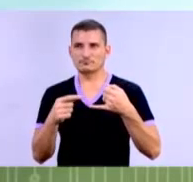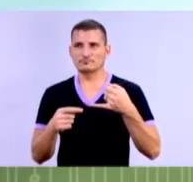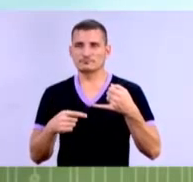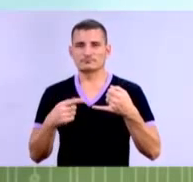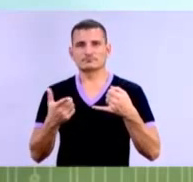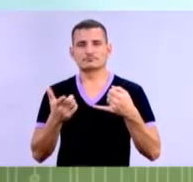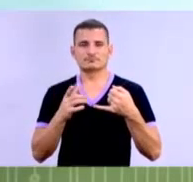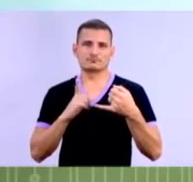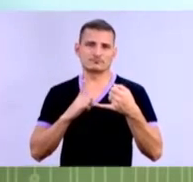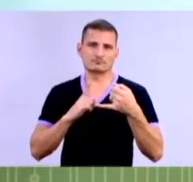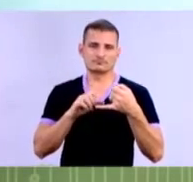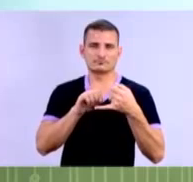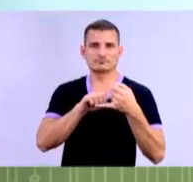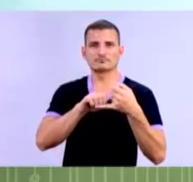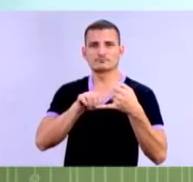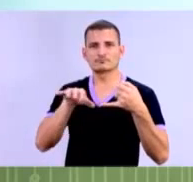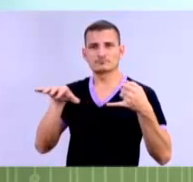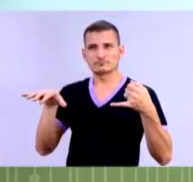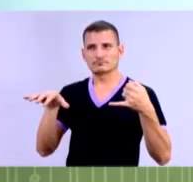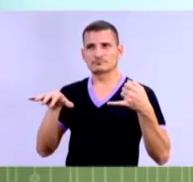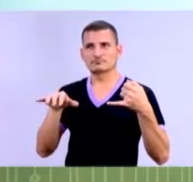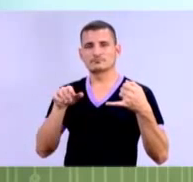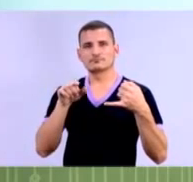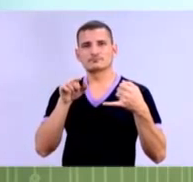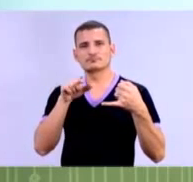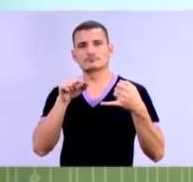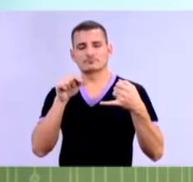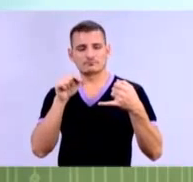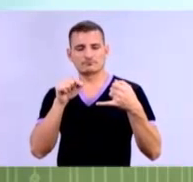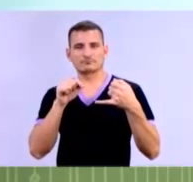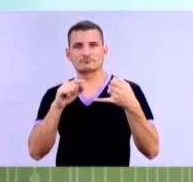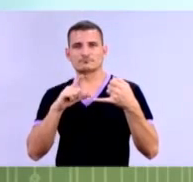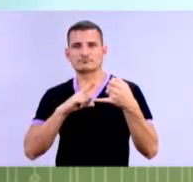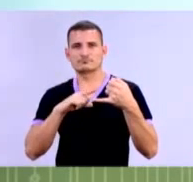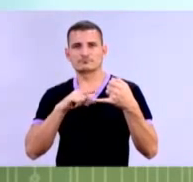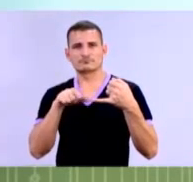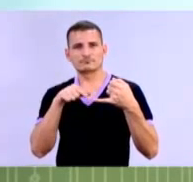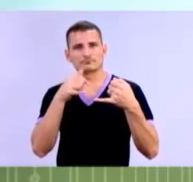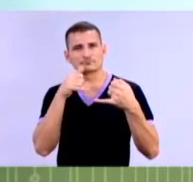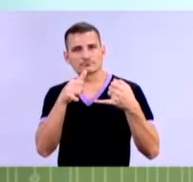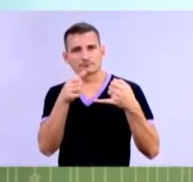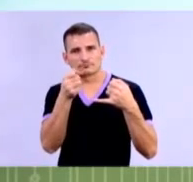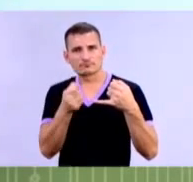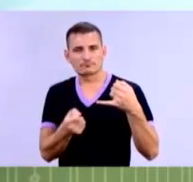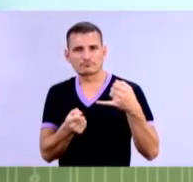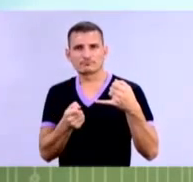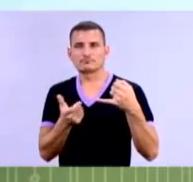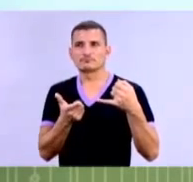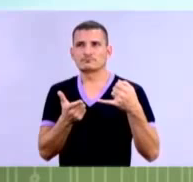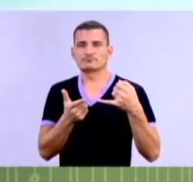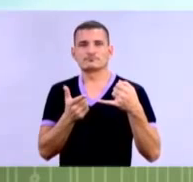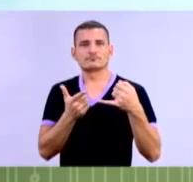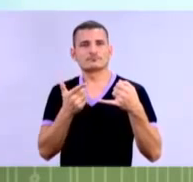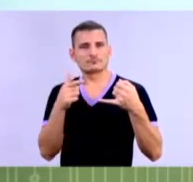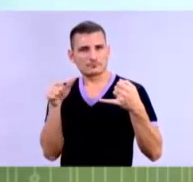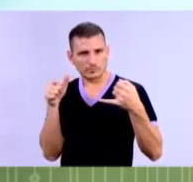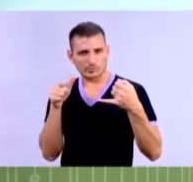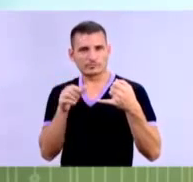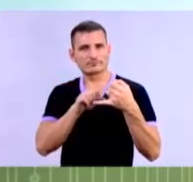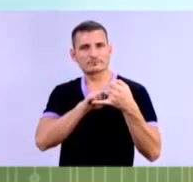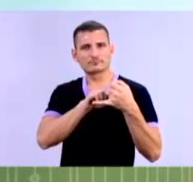uma transmissão e aí você está falando que ali tem uma determinada tensão elétrica e chega uma outra tensão